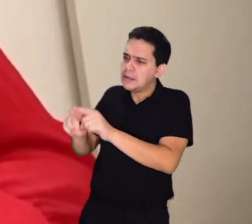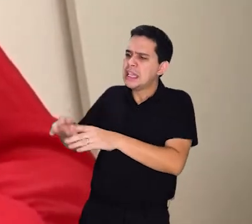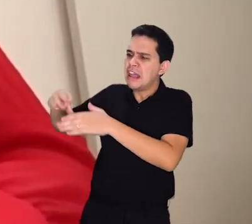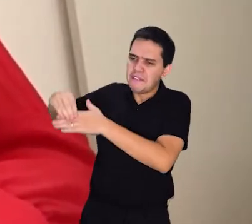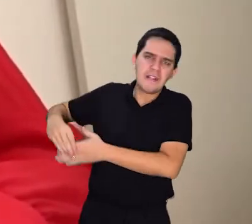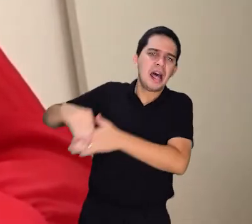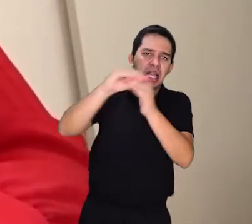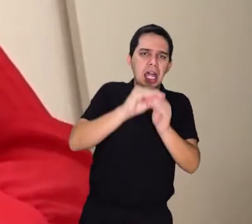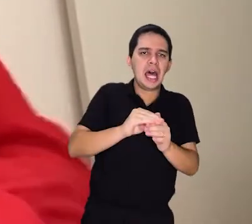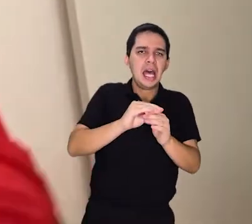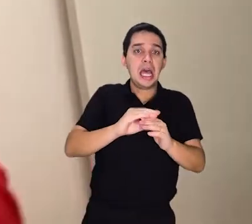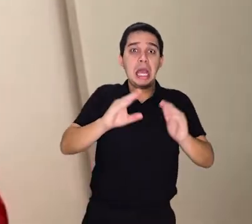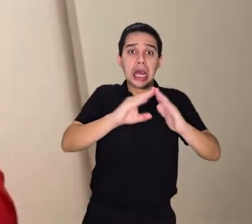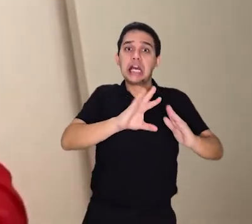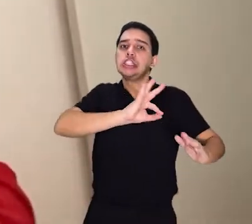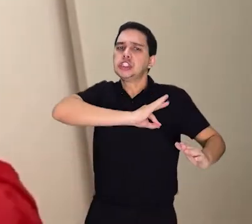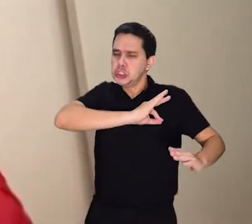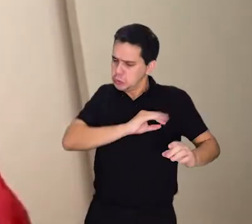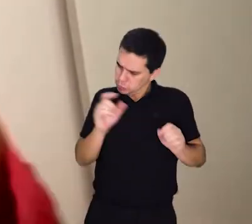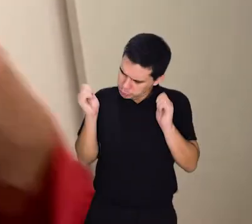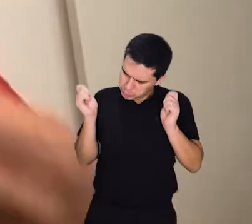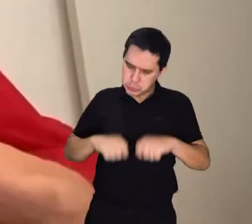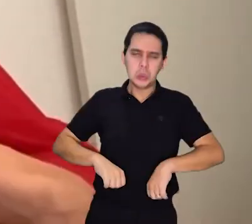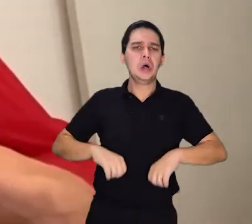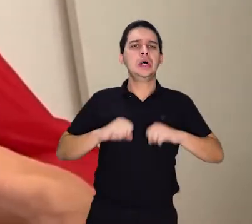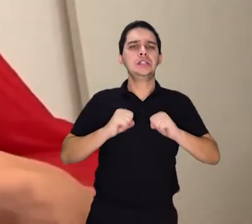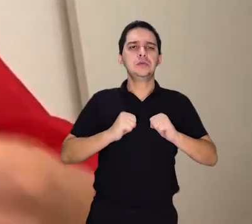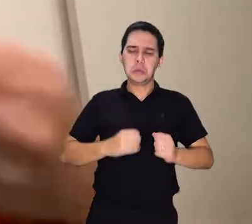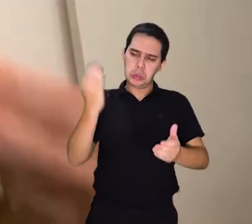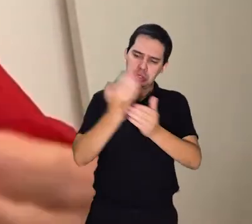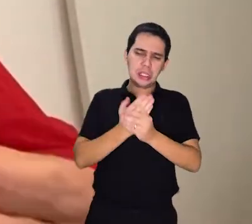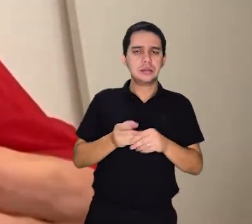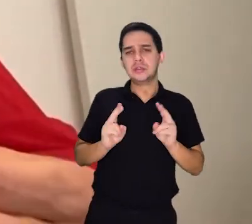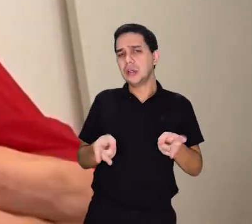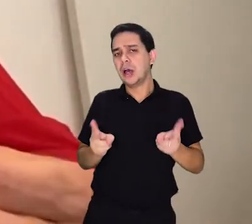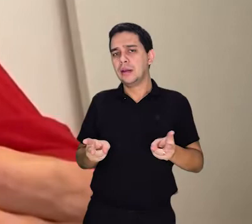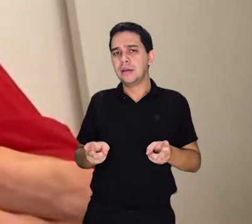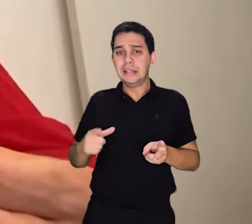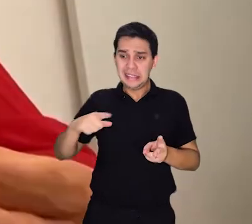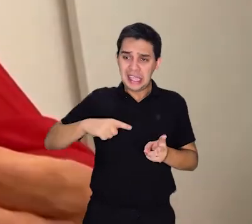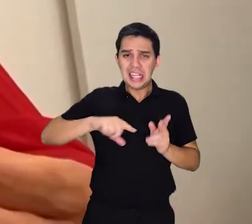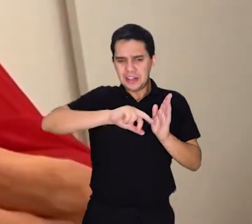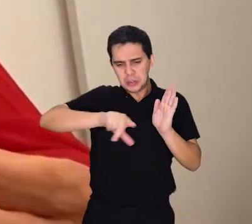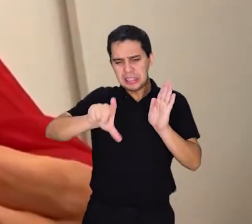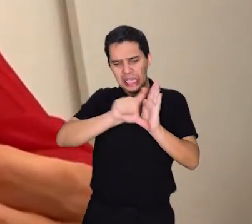ser conduzidos à delegacia. Então, existem meios legais para você